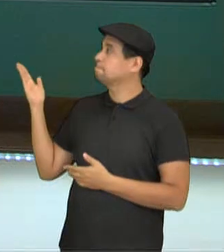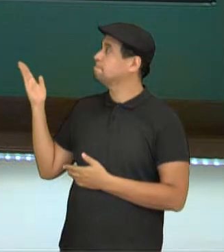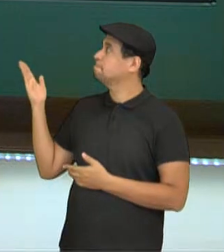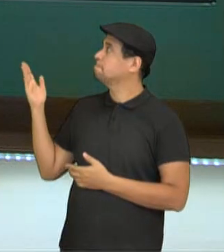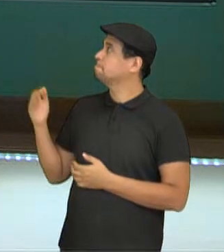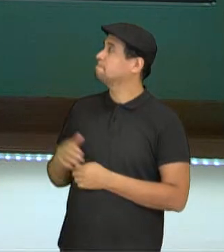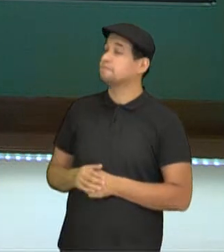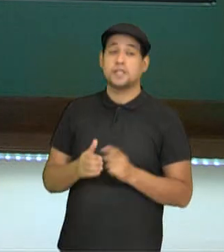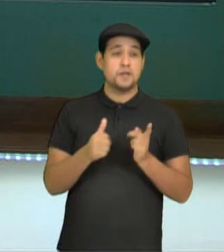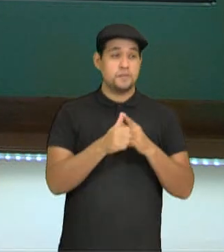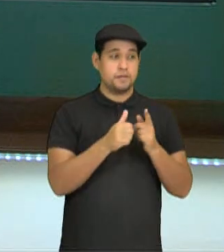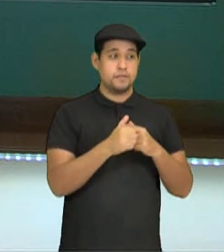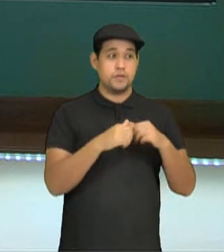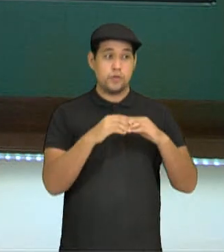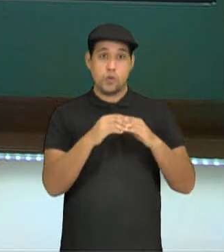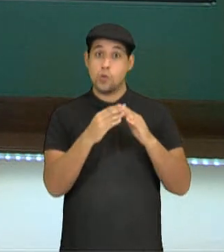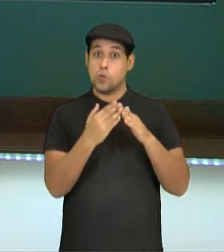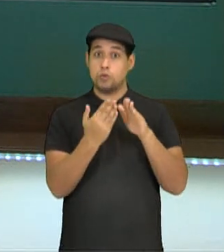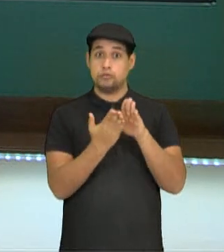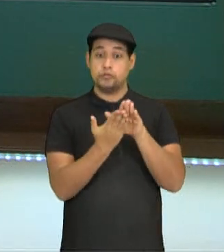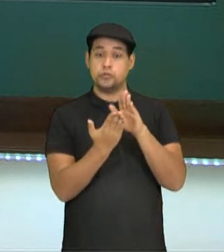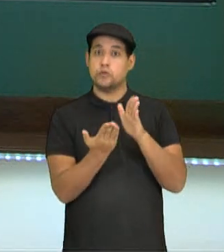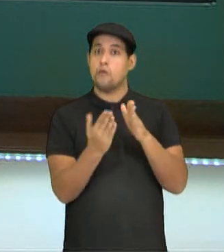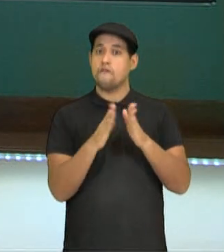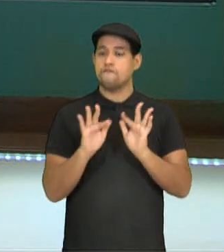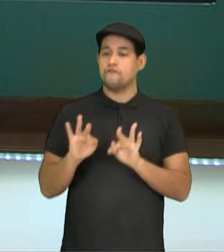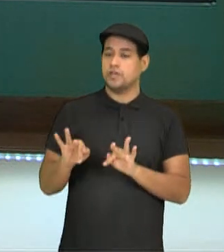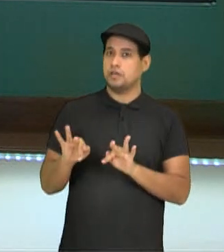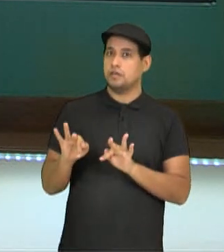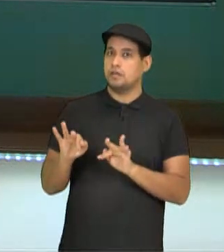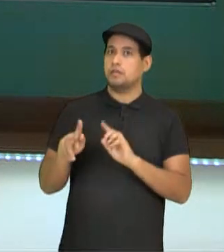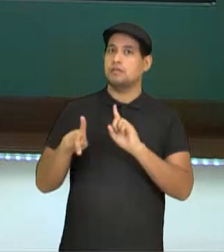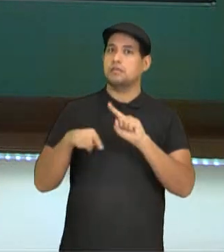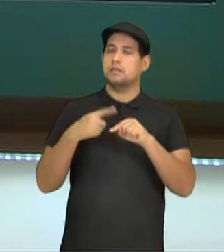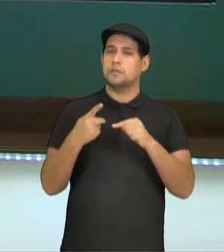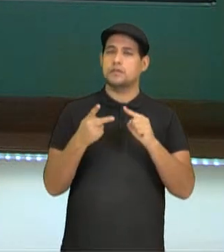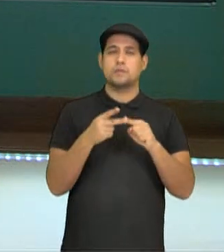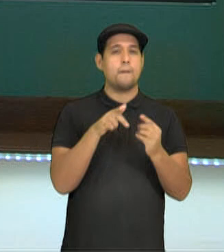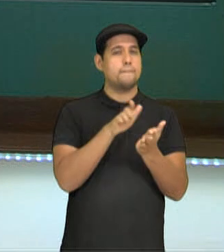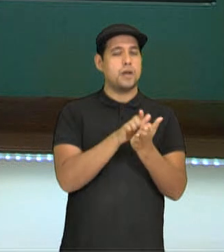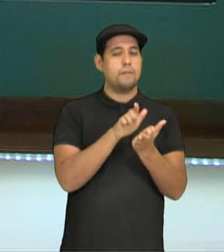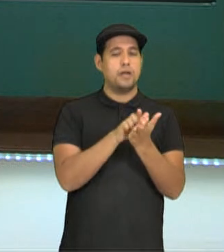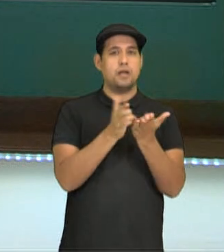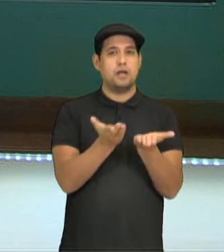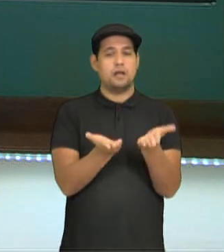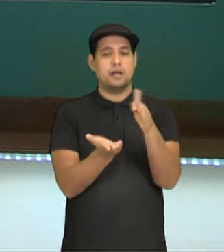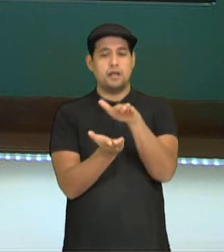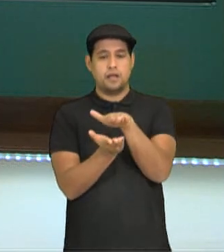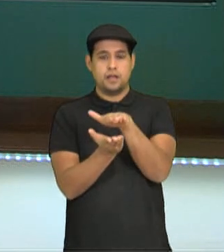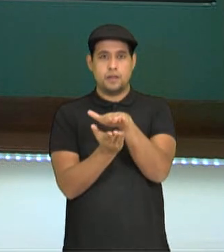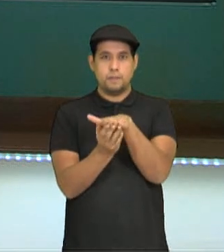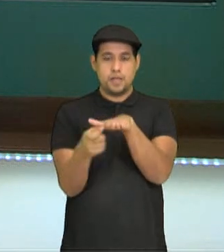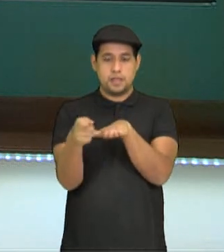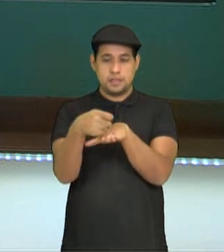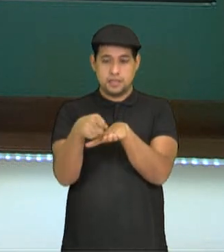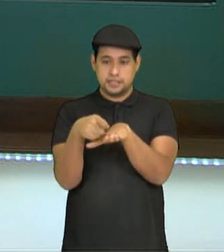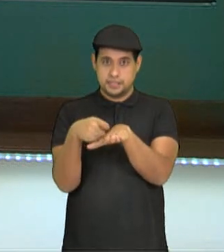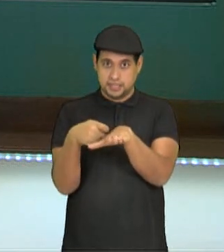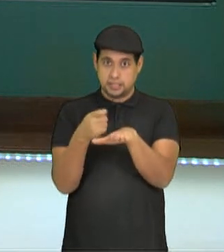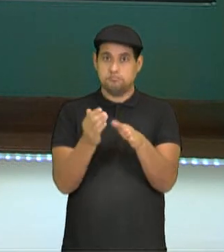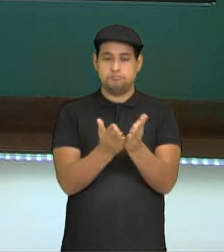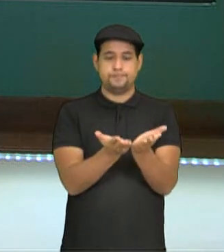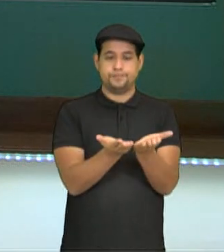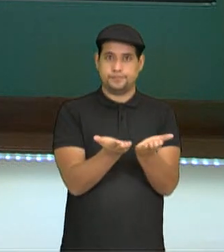baixo, depois você coloca uma folha por cima, desenha,